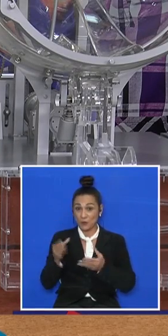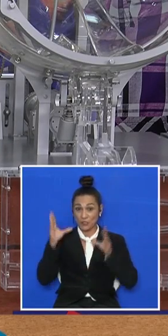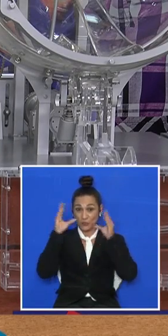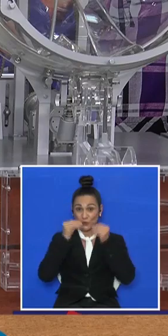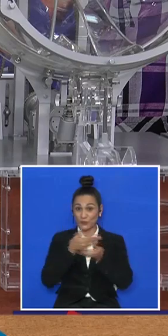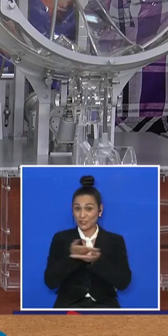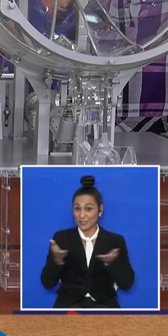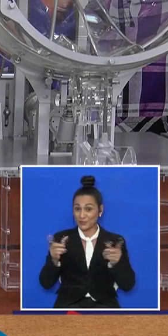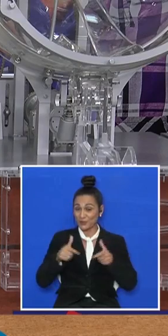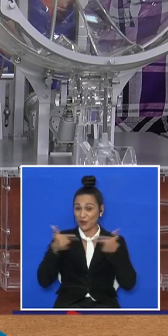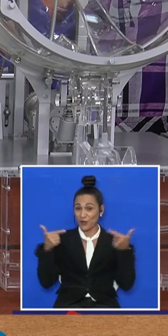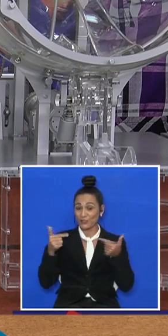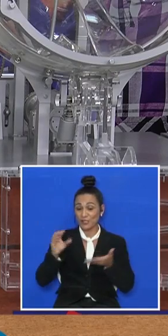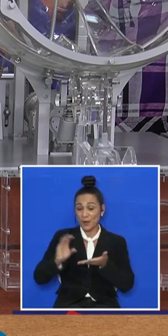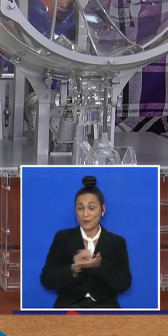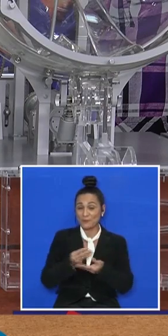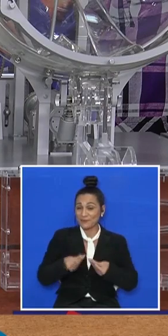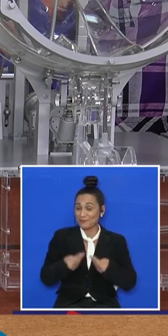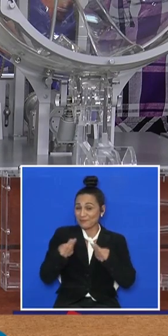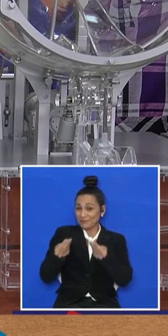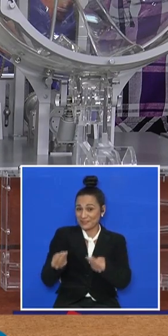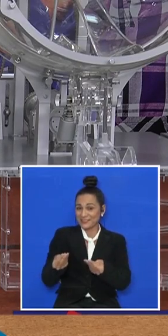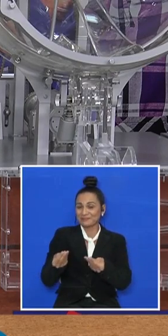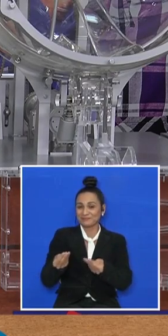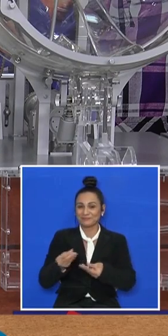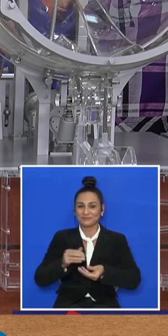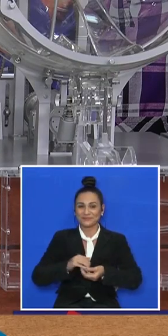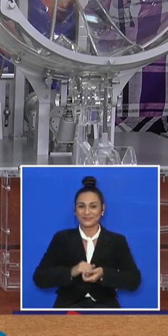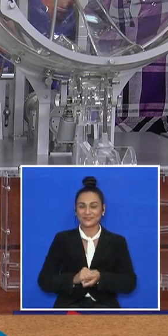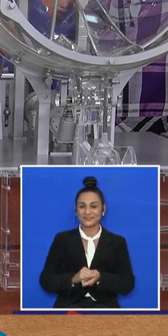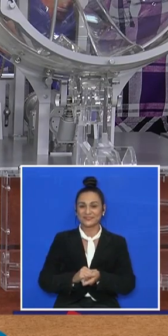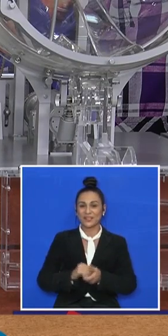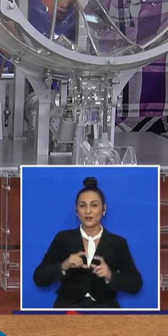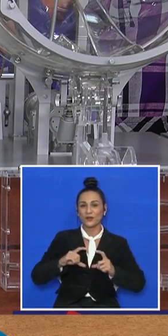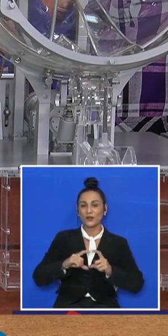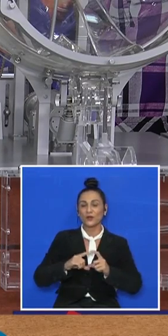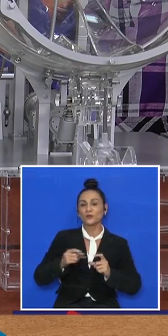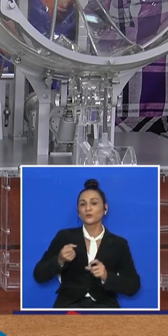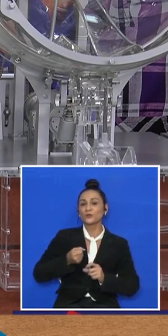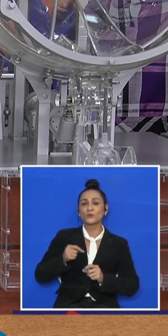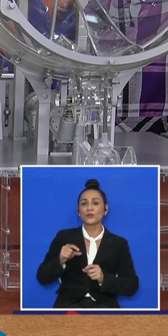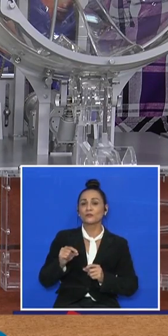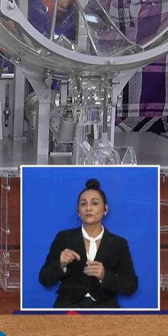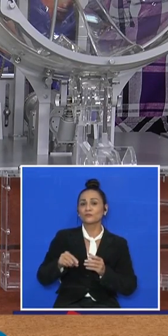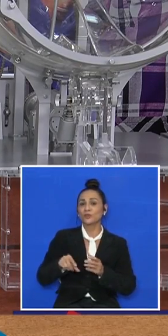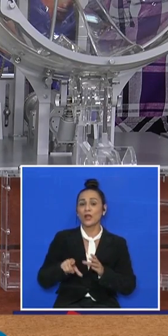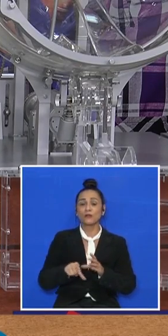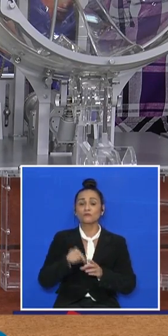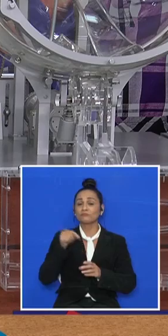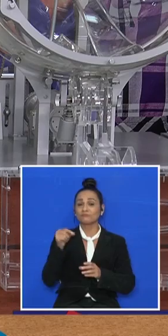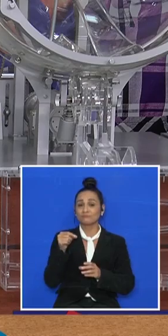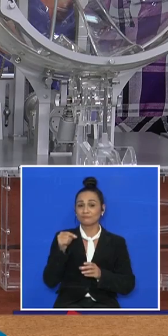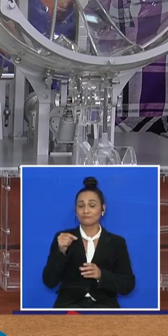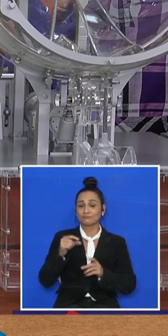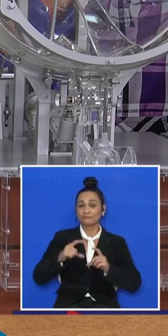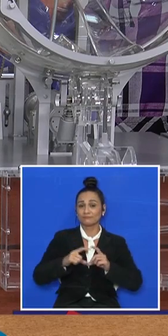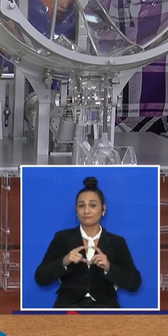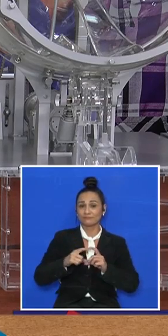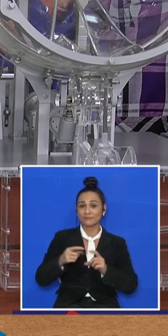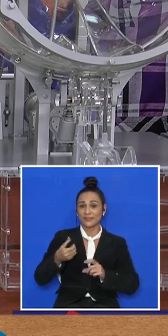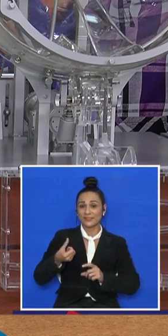da sorte. Quem sabe esse prêmio sai para você. Vem chegando mais um número. Qual será a próxima bola sorteada? Bola